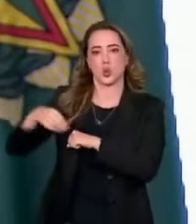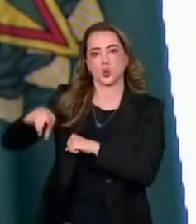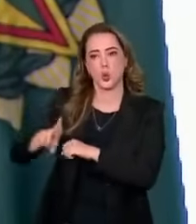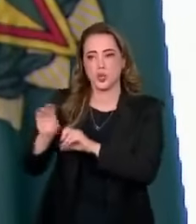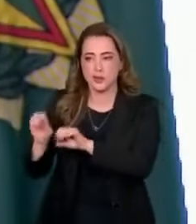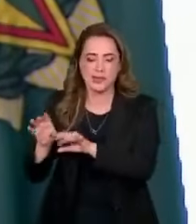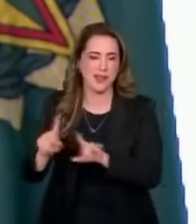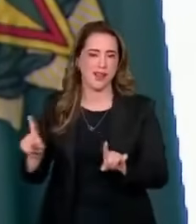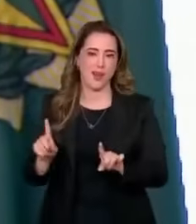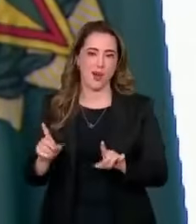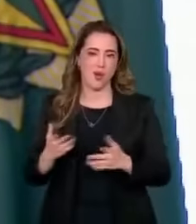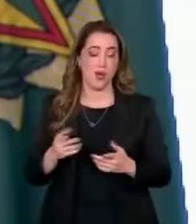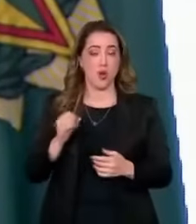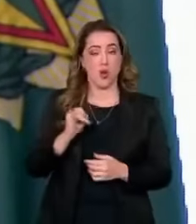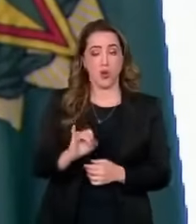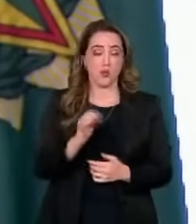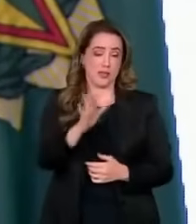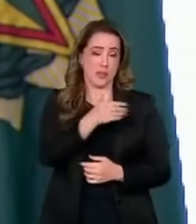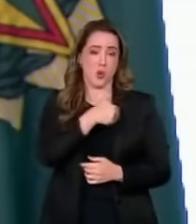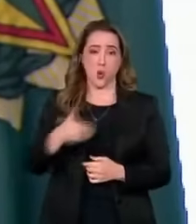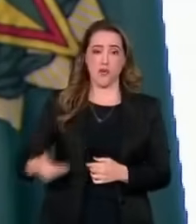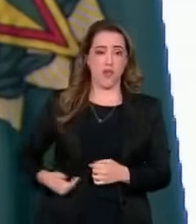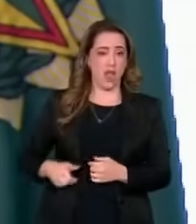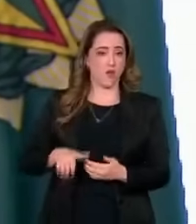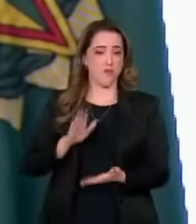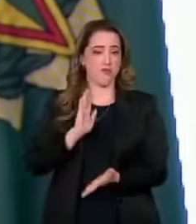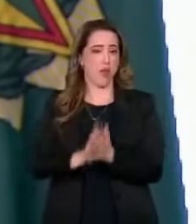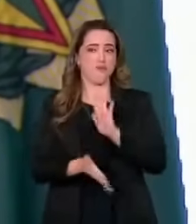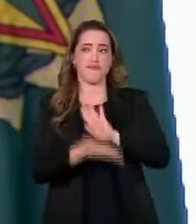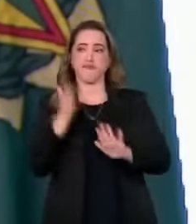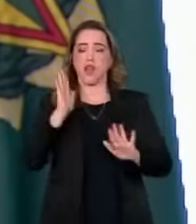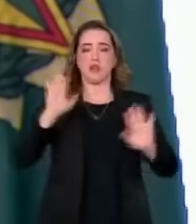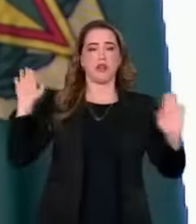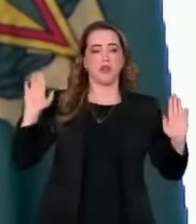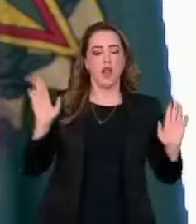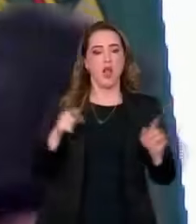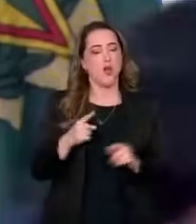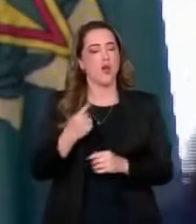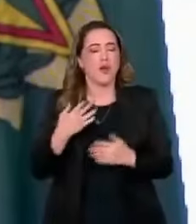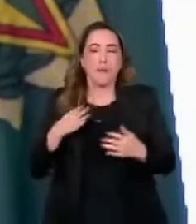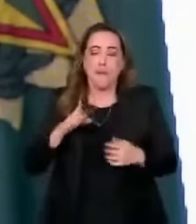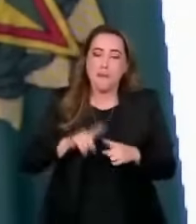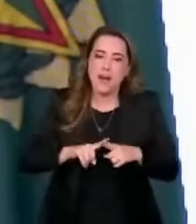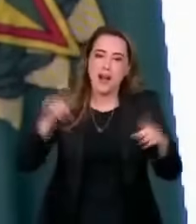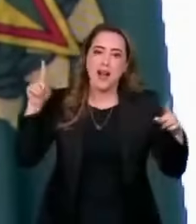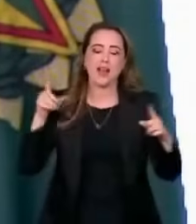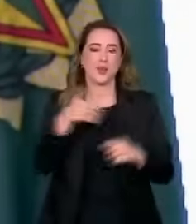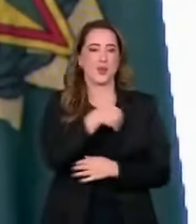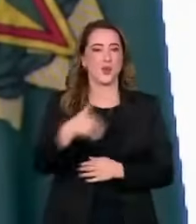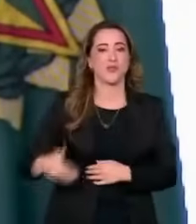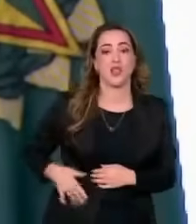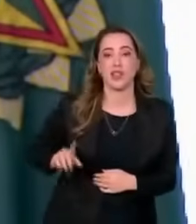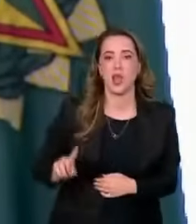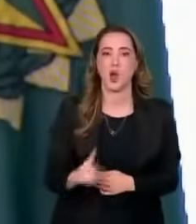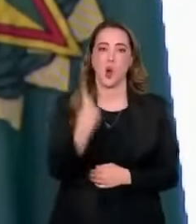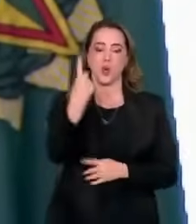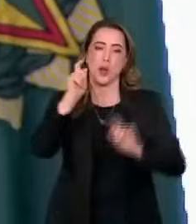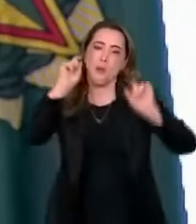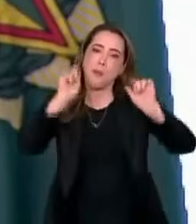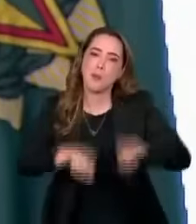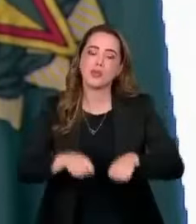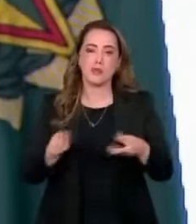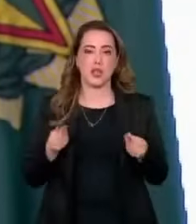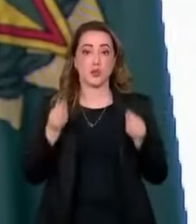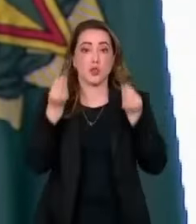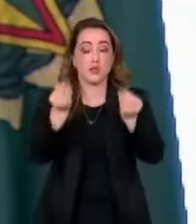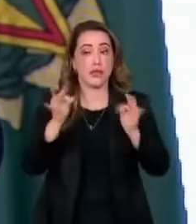fosse uma coisa imprestável, quando o Estado é o único instrumento que pode garantir a